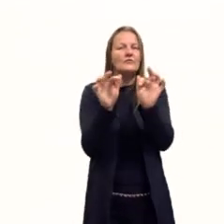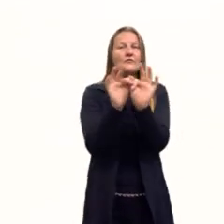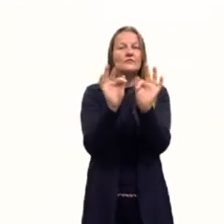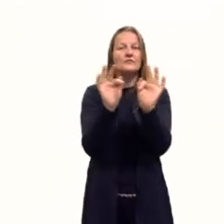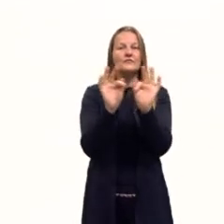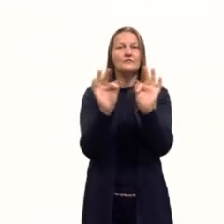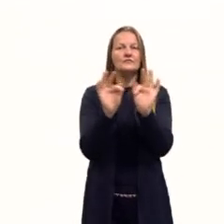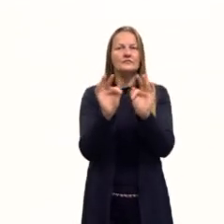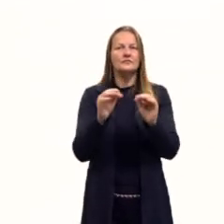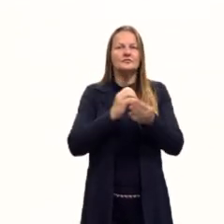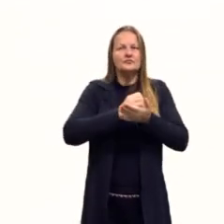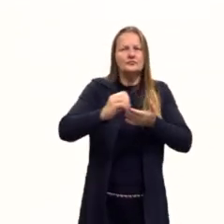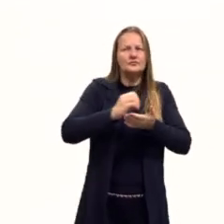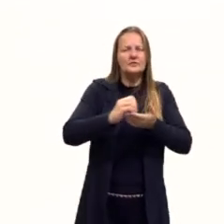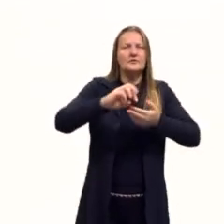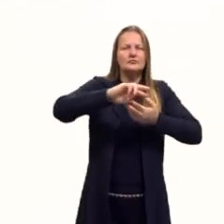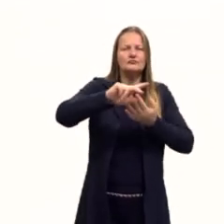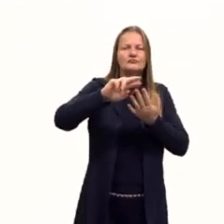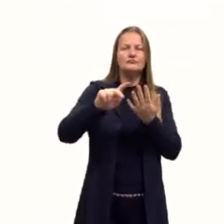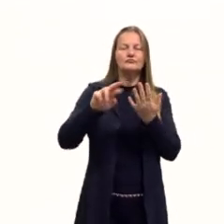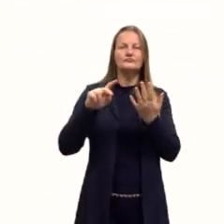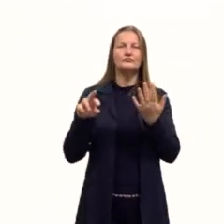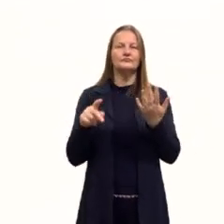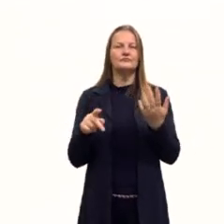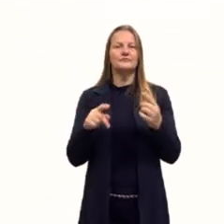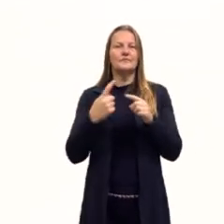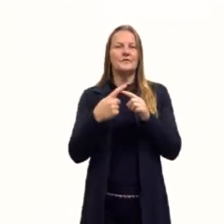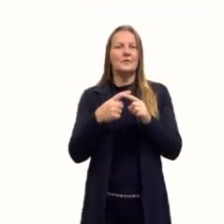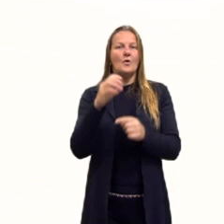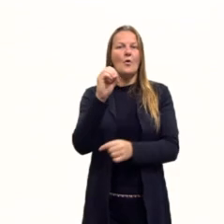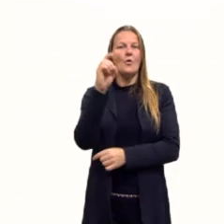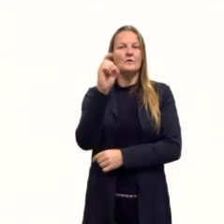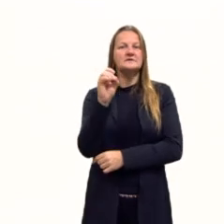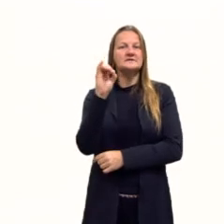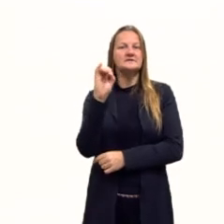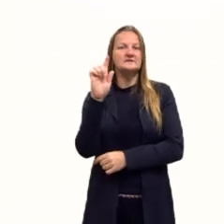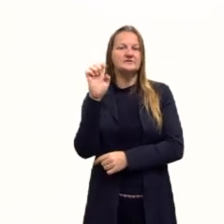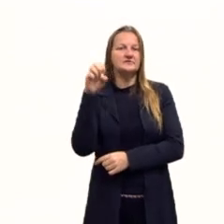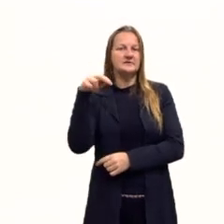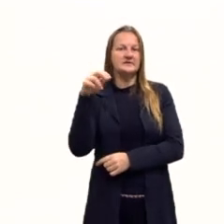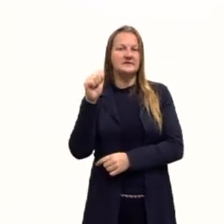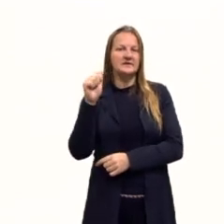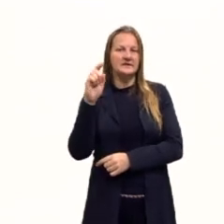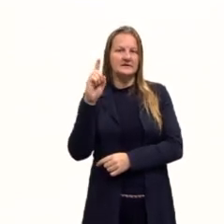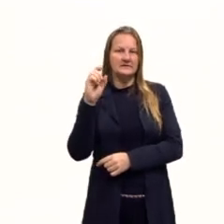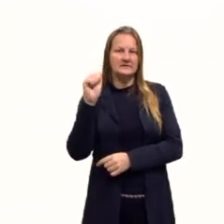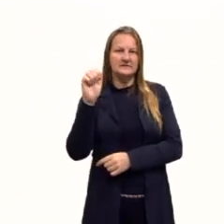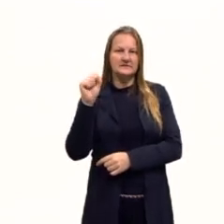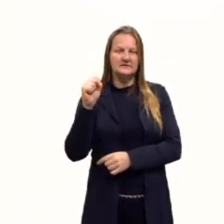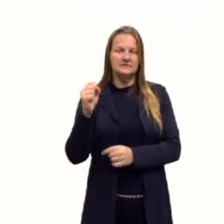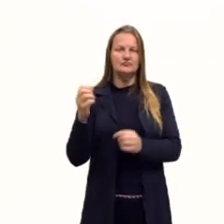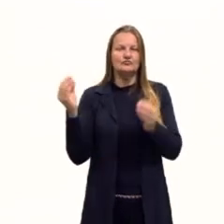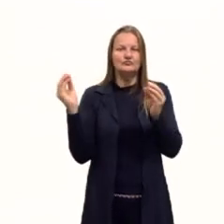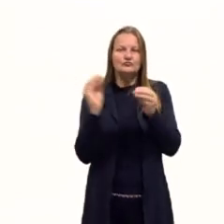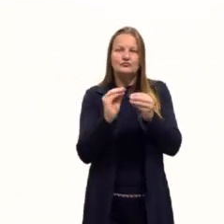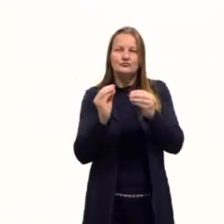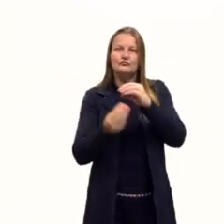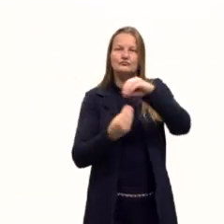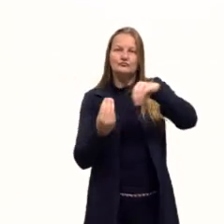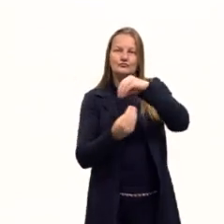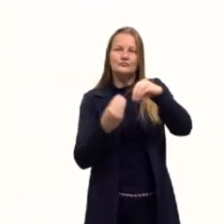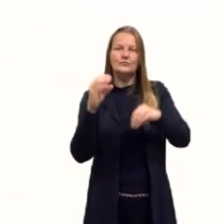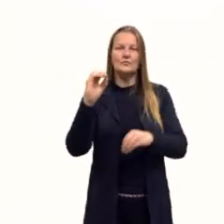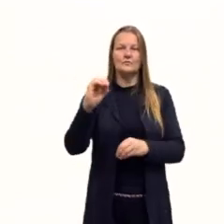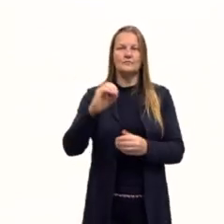né são várias mas vamos ver as funções oxigenadas dentre as funções oxigenadas eu